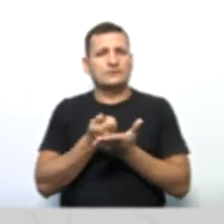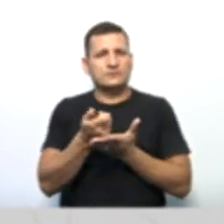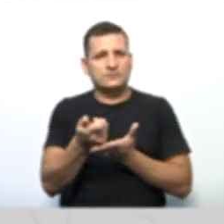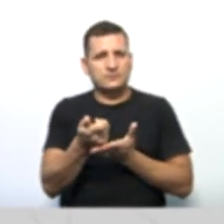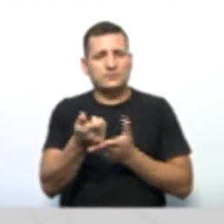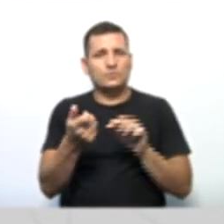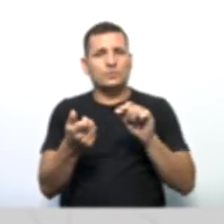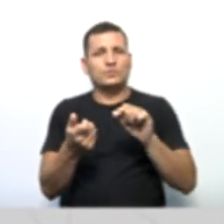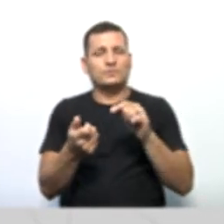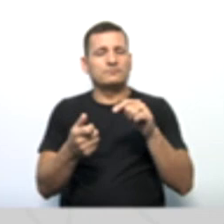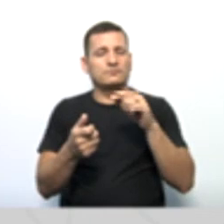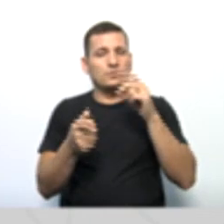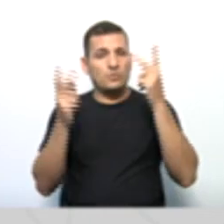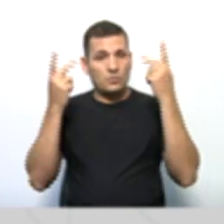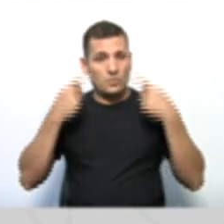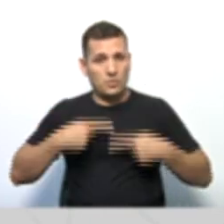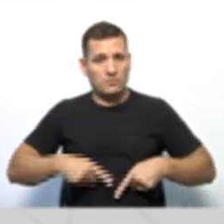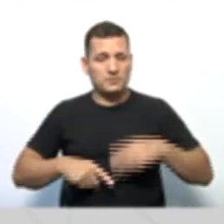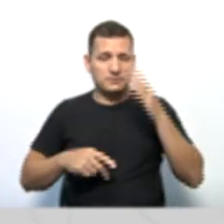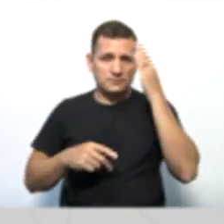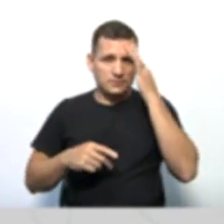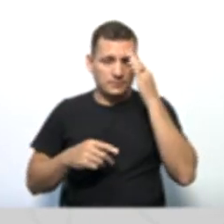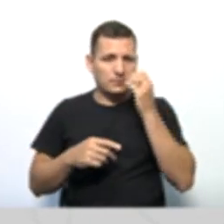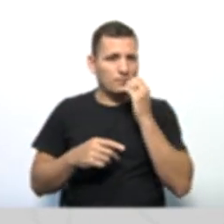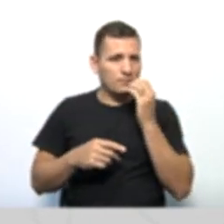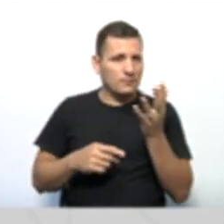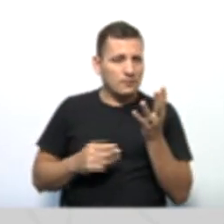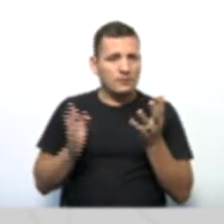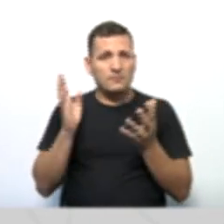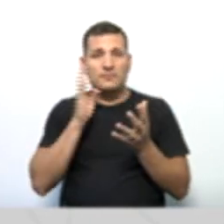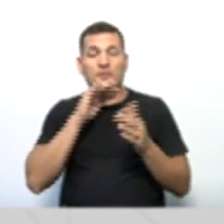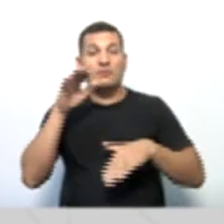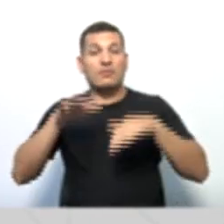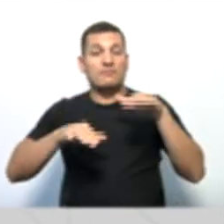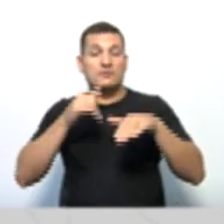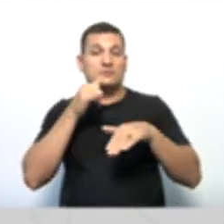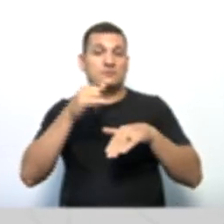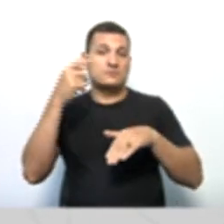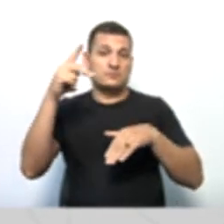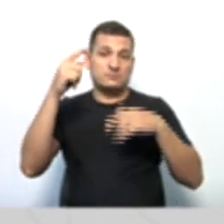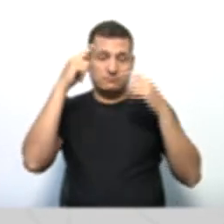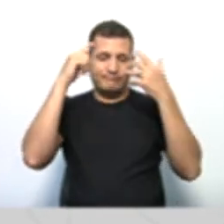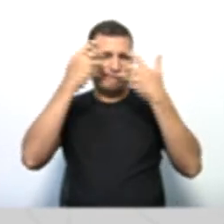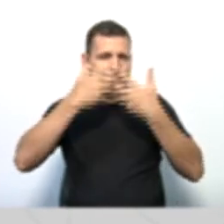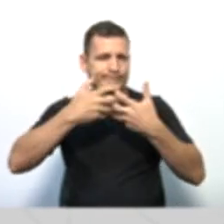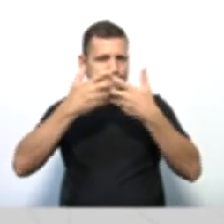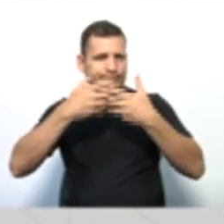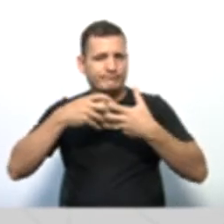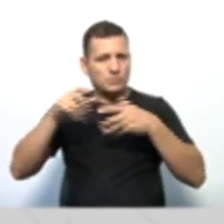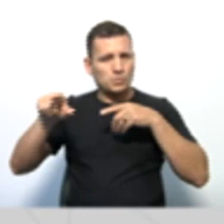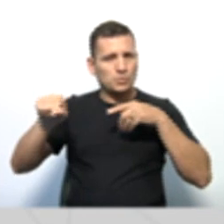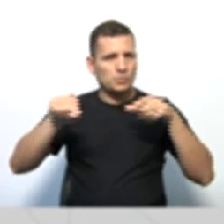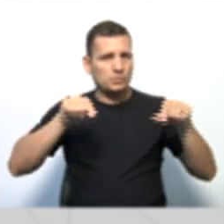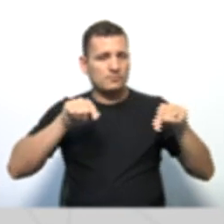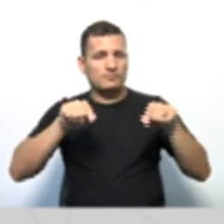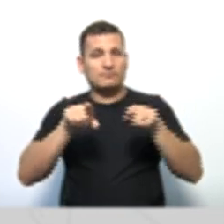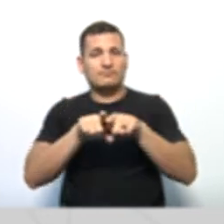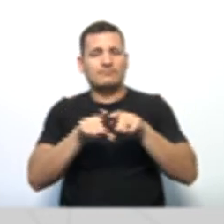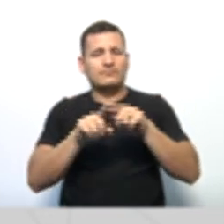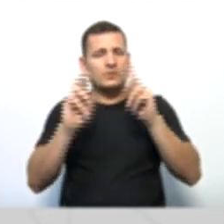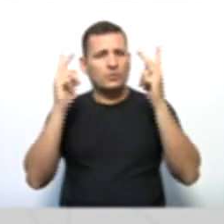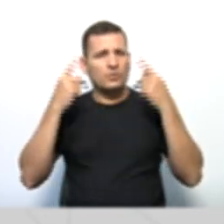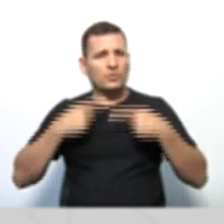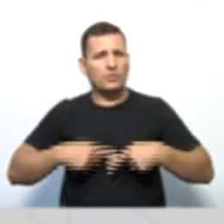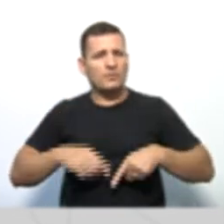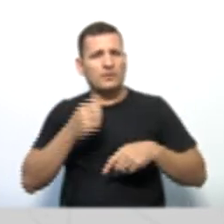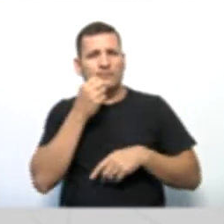definia o bem e o mal, descobria a partir da sua racionalidade. E por último, o homem só pode ser bom na polis. O